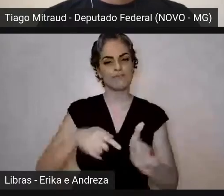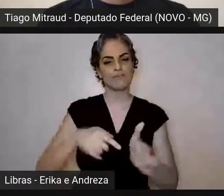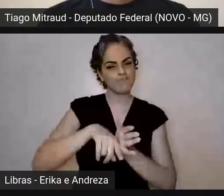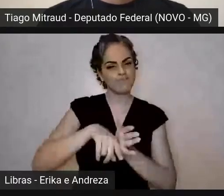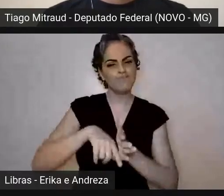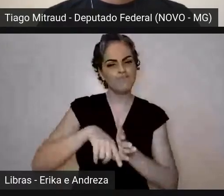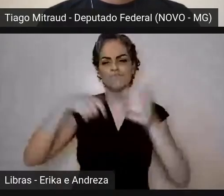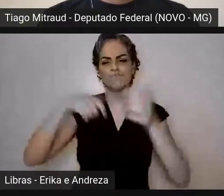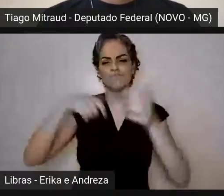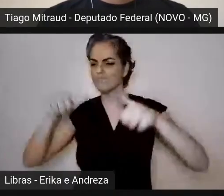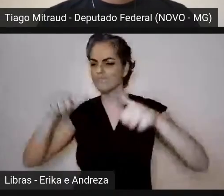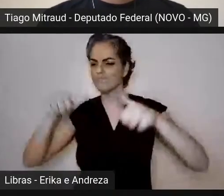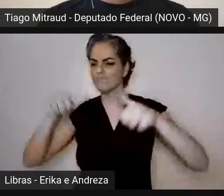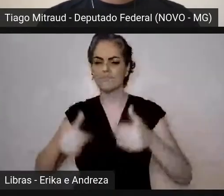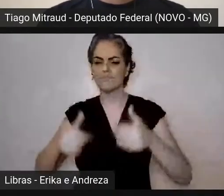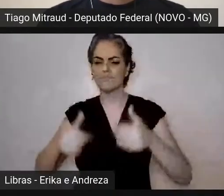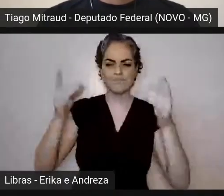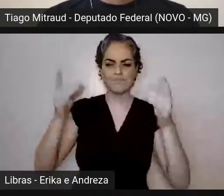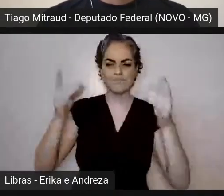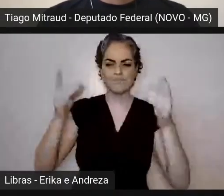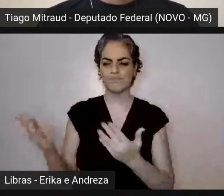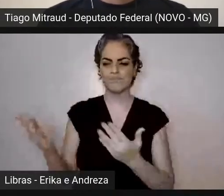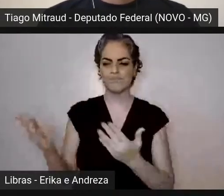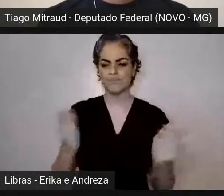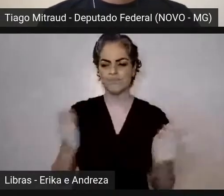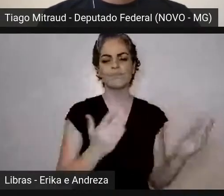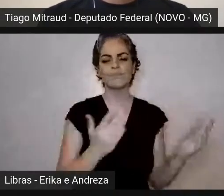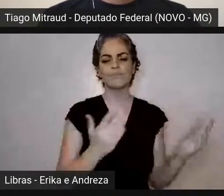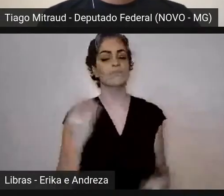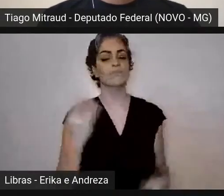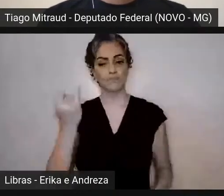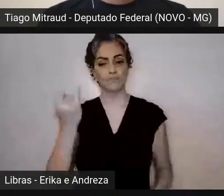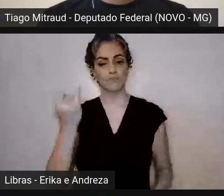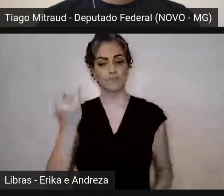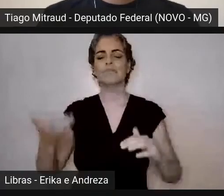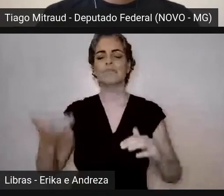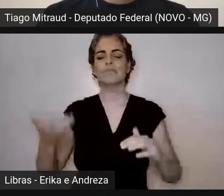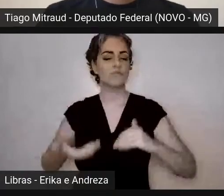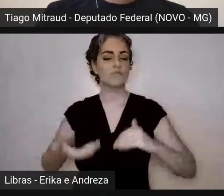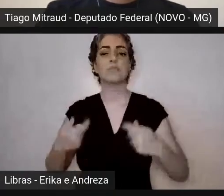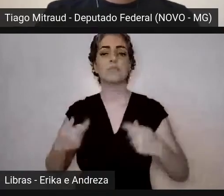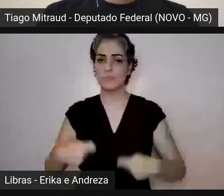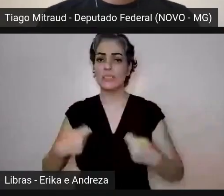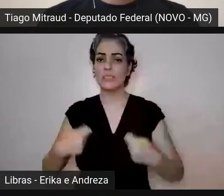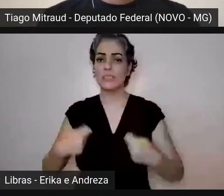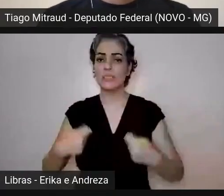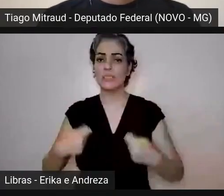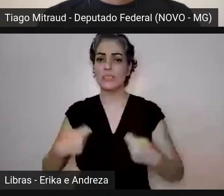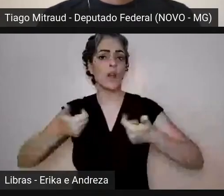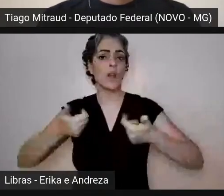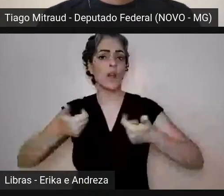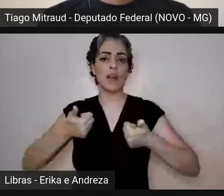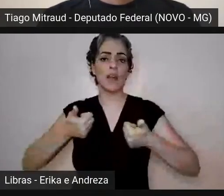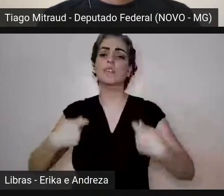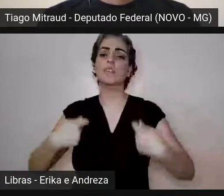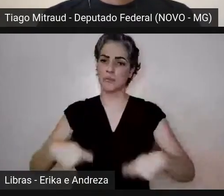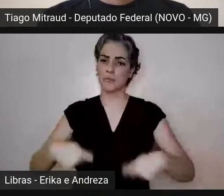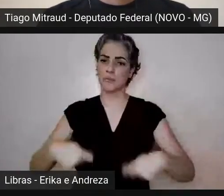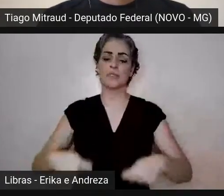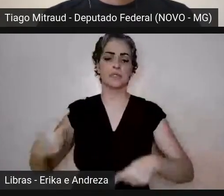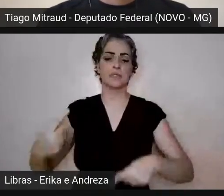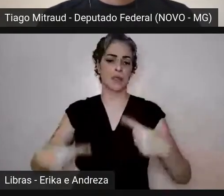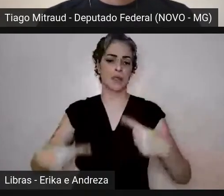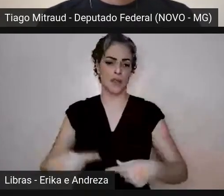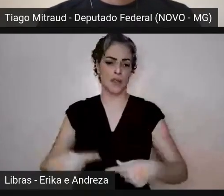de olhar as questões. E isso é importante no Congresso. O Congresso tem que ter qualidade no debate, né? E aí a